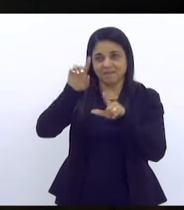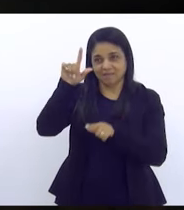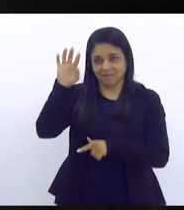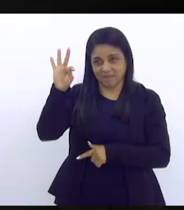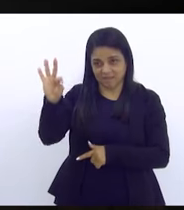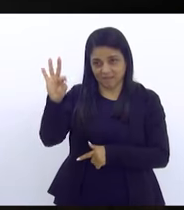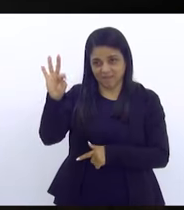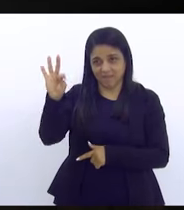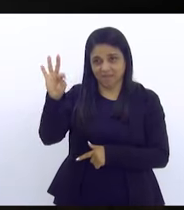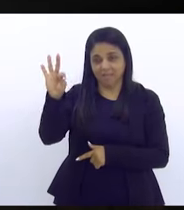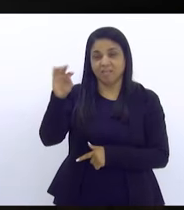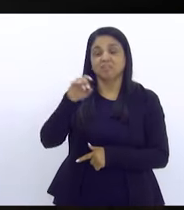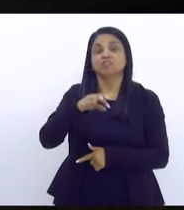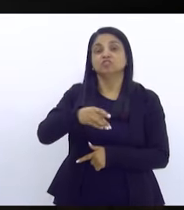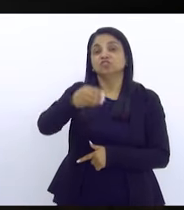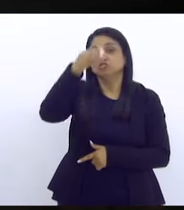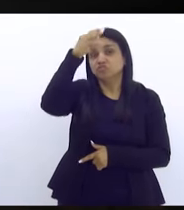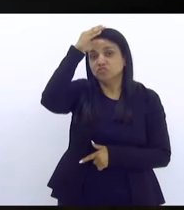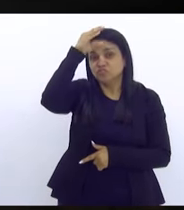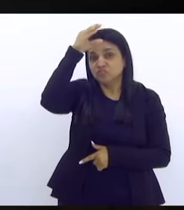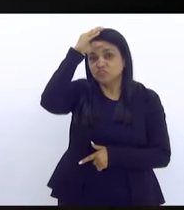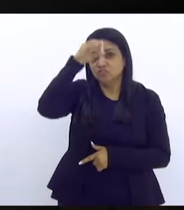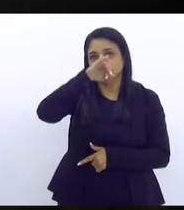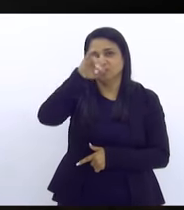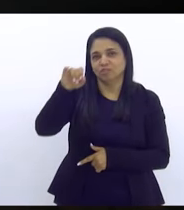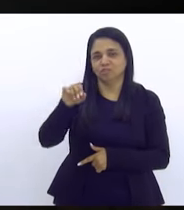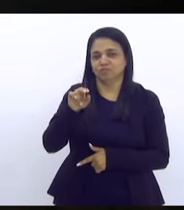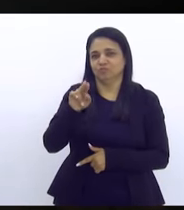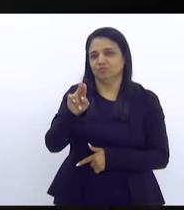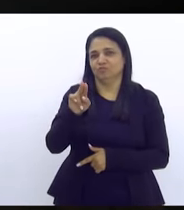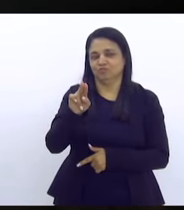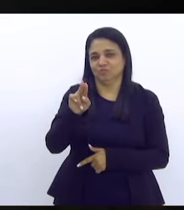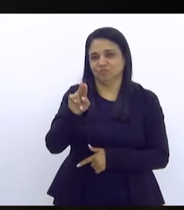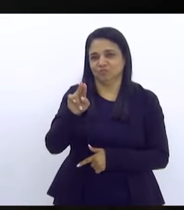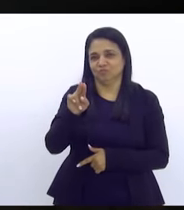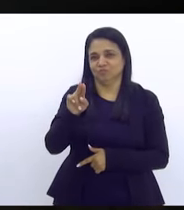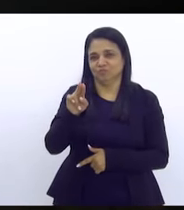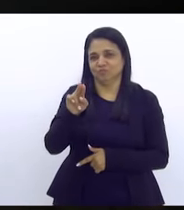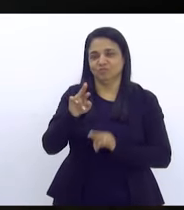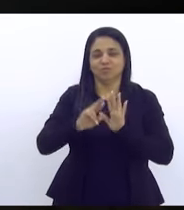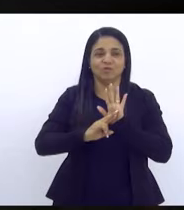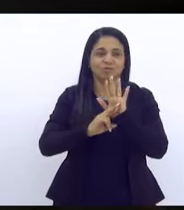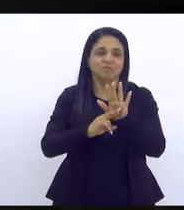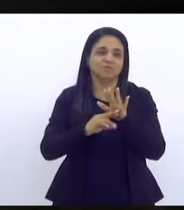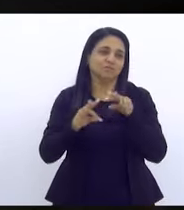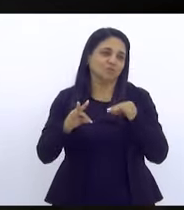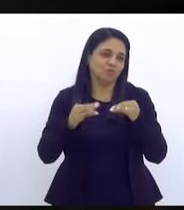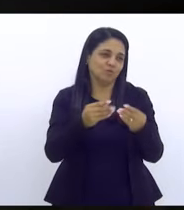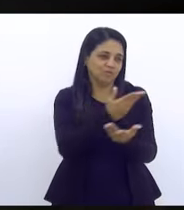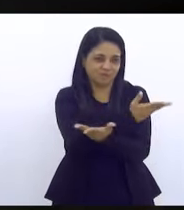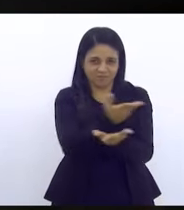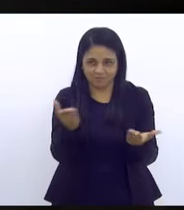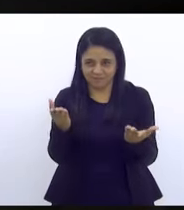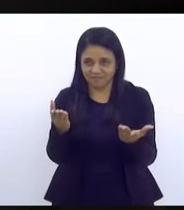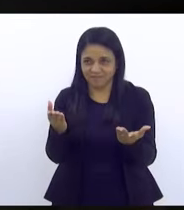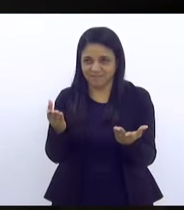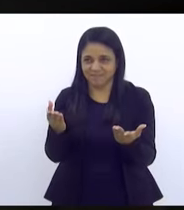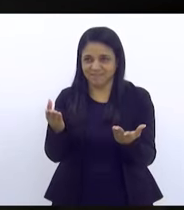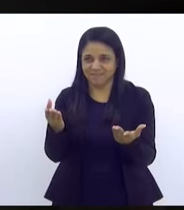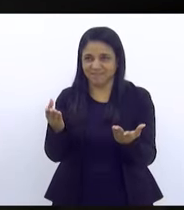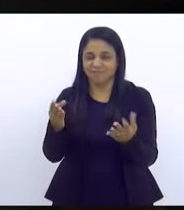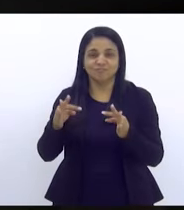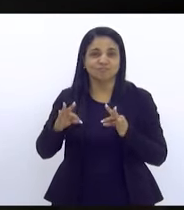e aparece ali Tia Ju. E quando aparece Tia Ju, estou representando todas vocês, de todas